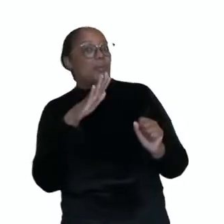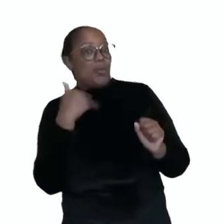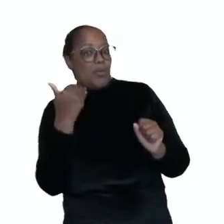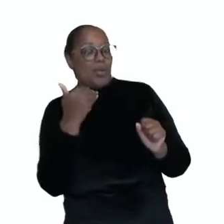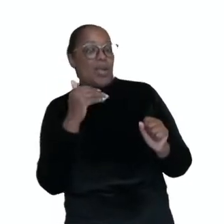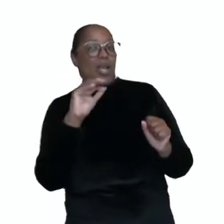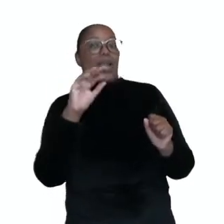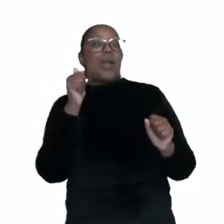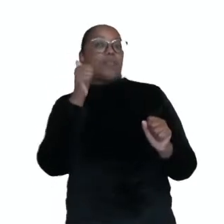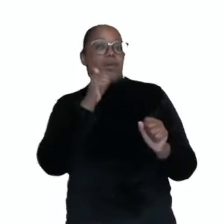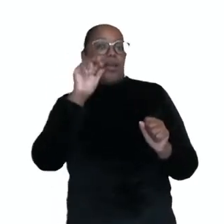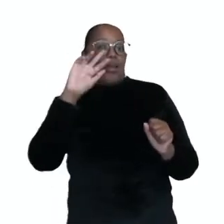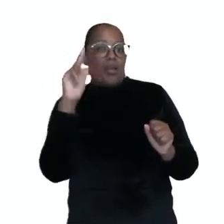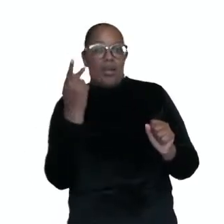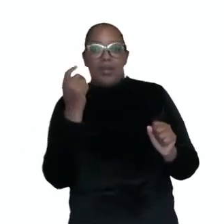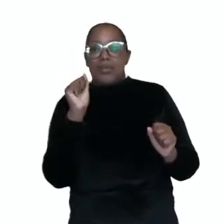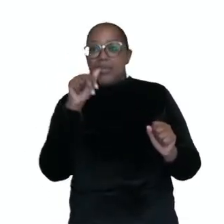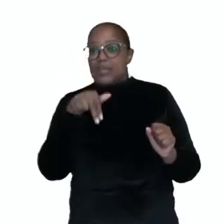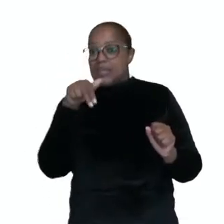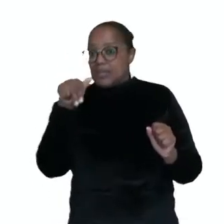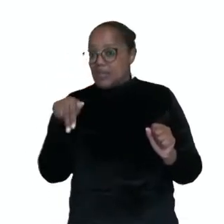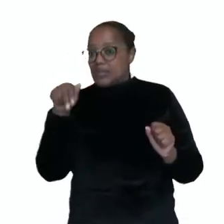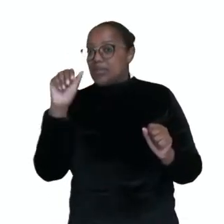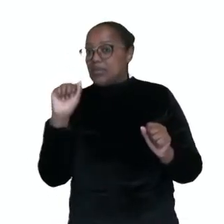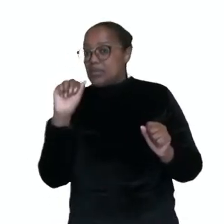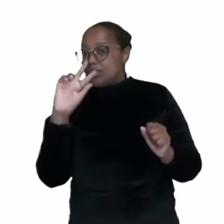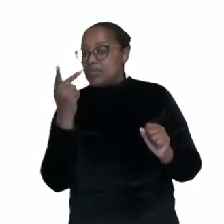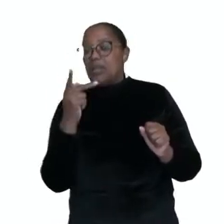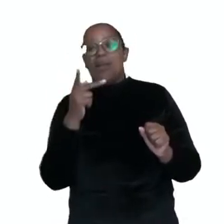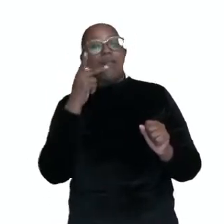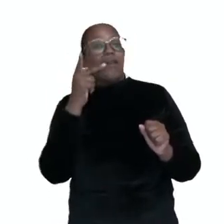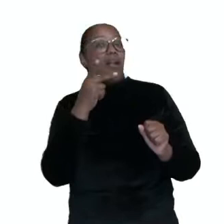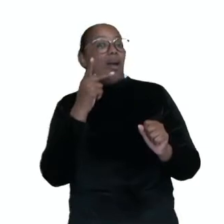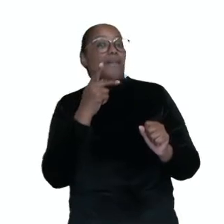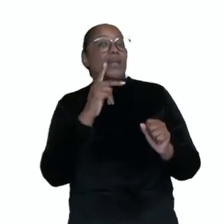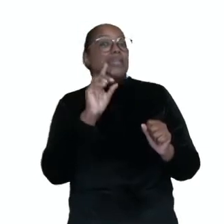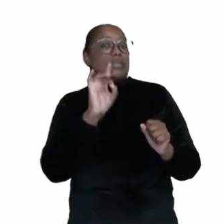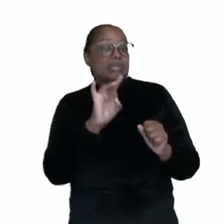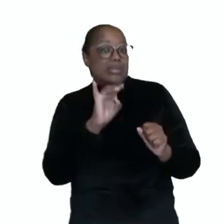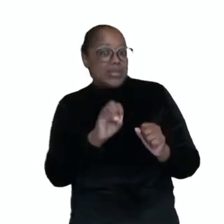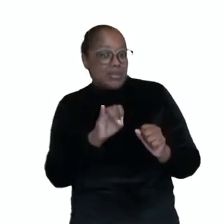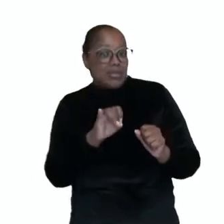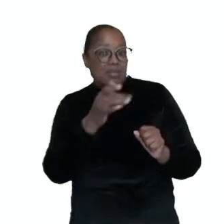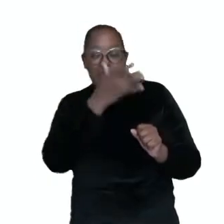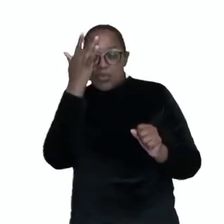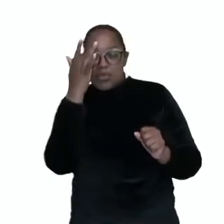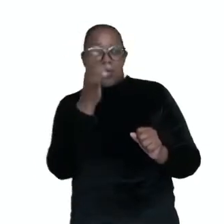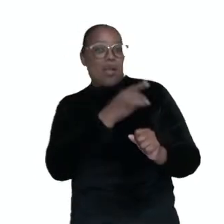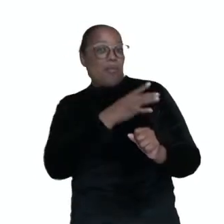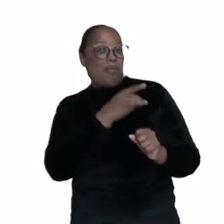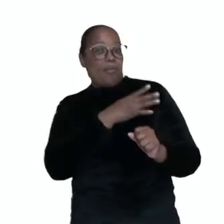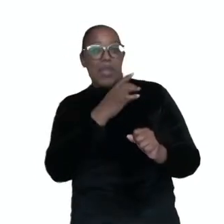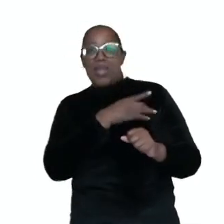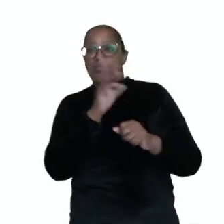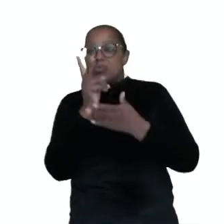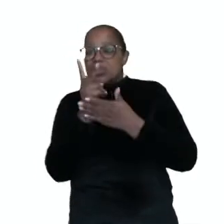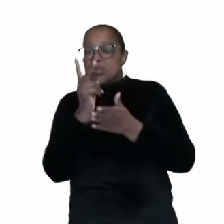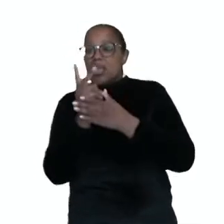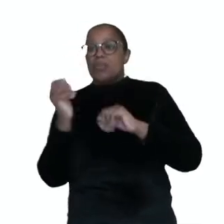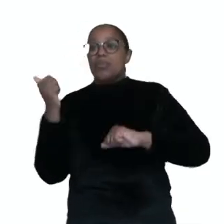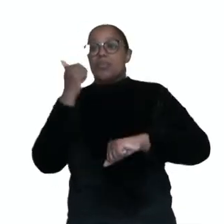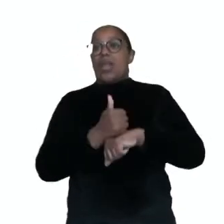Arendt aponta que o totalitarismo depende da banalização do terror, da manipulação das massas e do